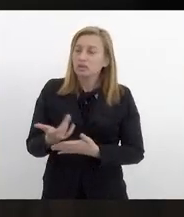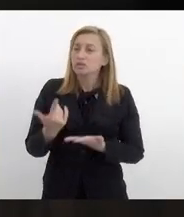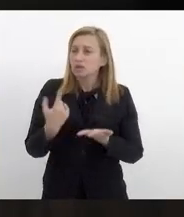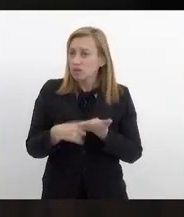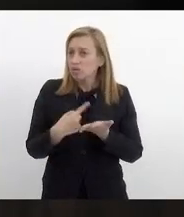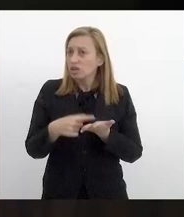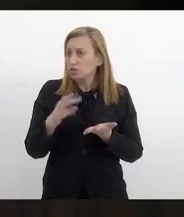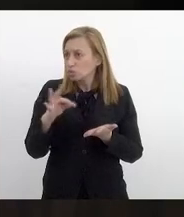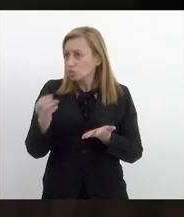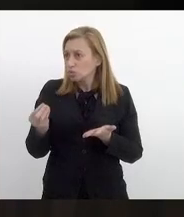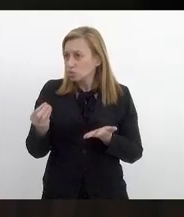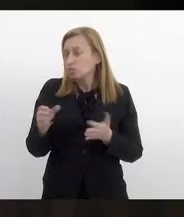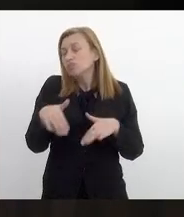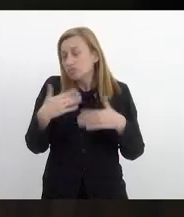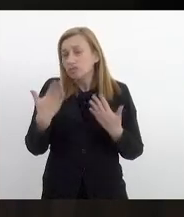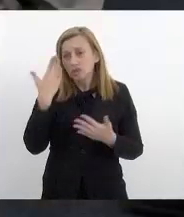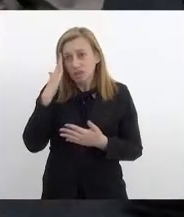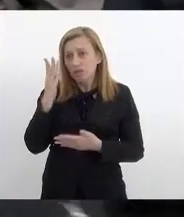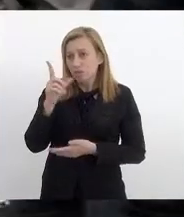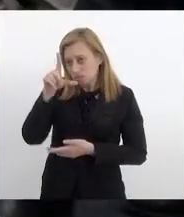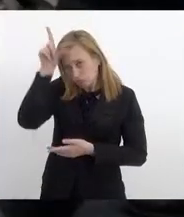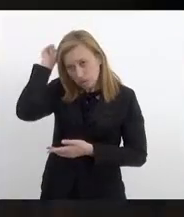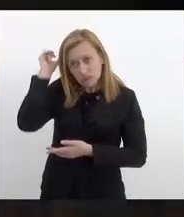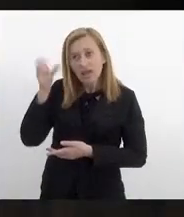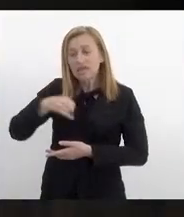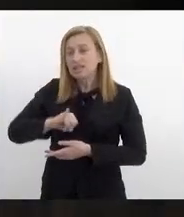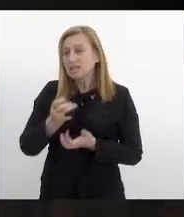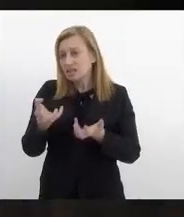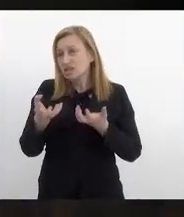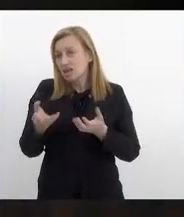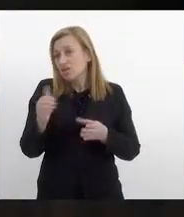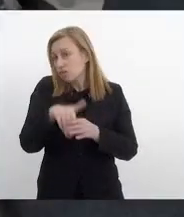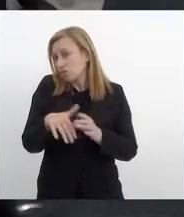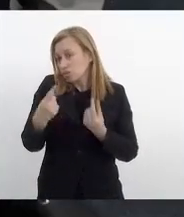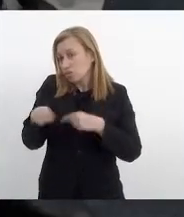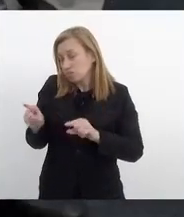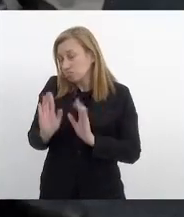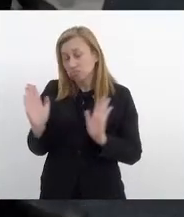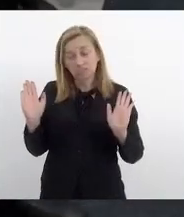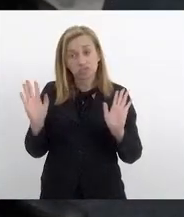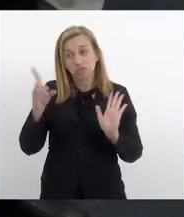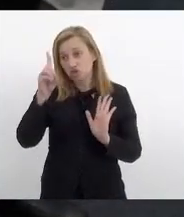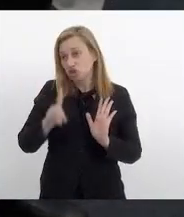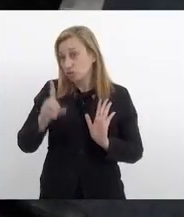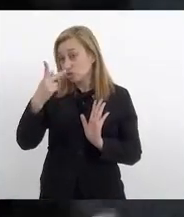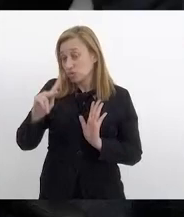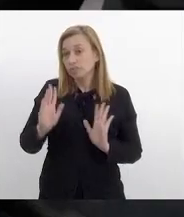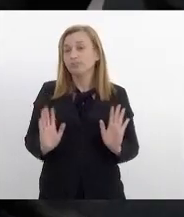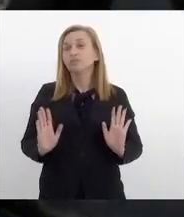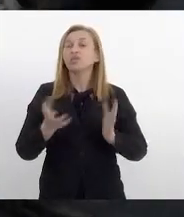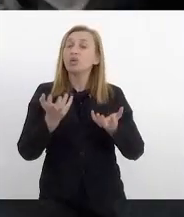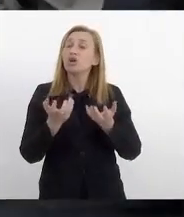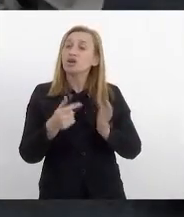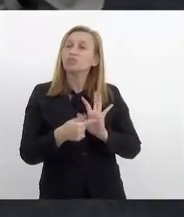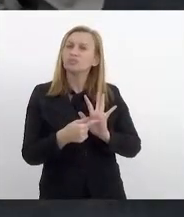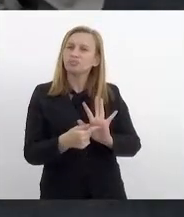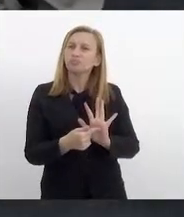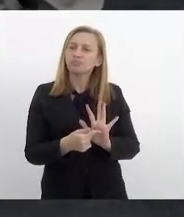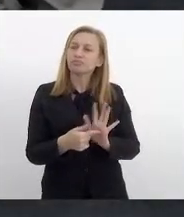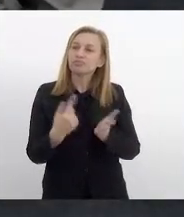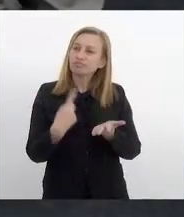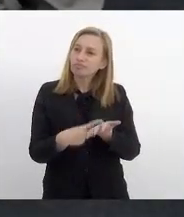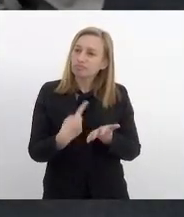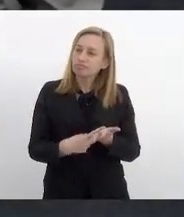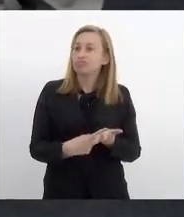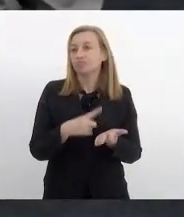acordado isso? Entendeu, Luiz? Mas se Vossa Excelência quiser fazer o voto divergente... Eu quero mostrar que é esse